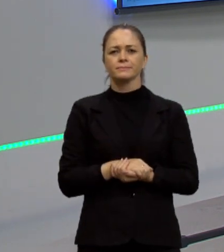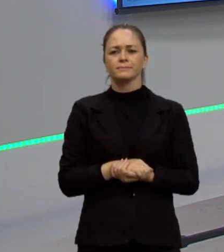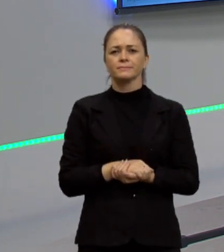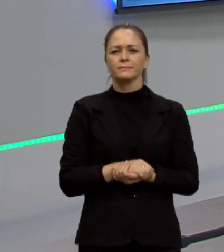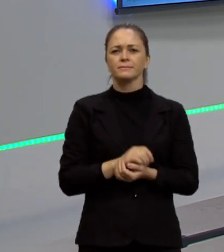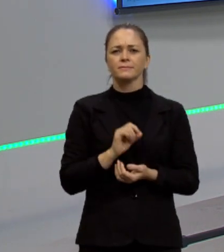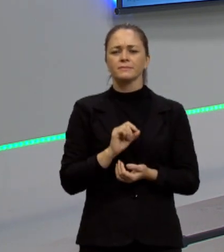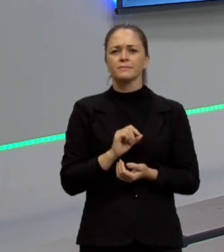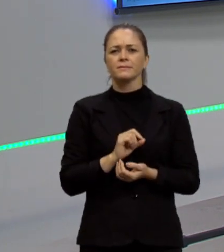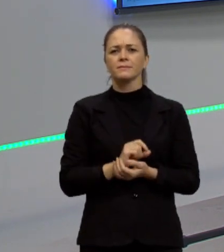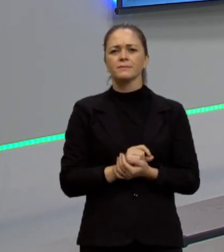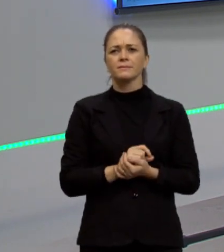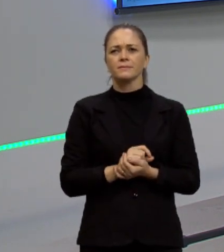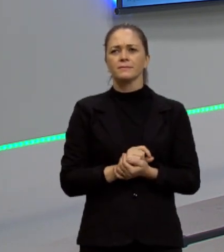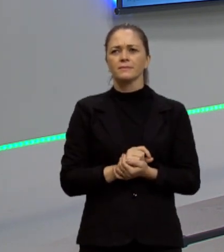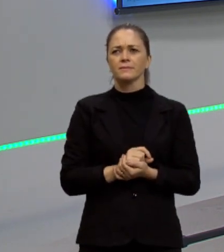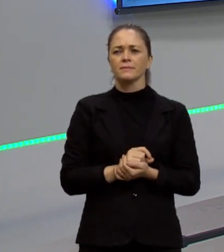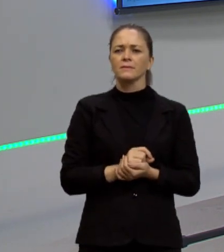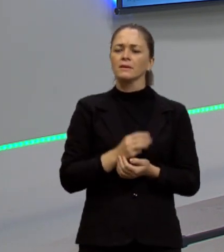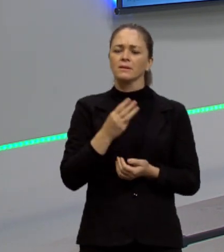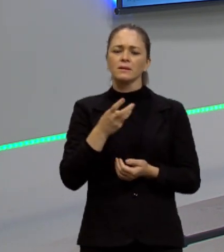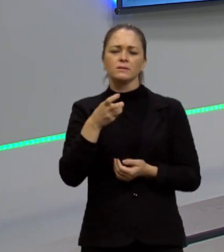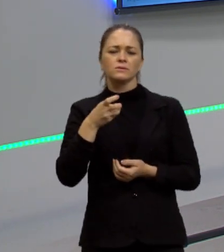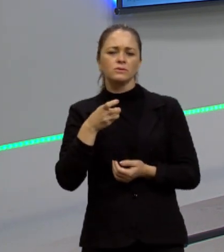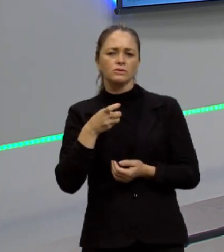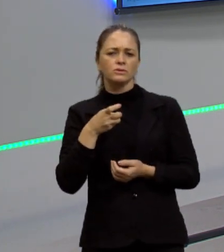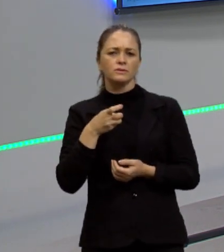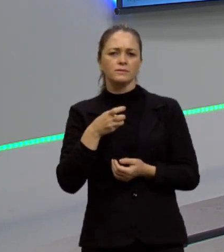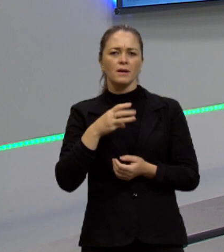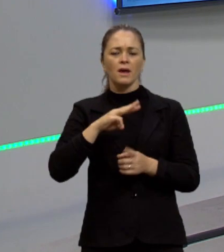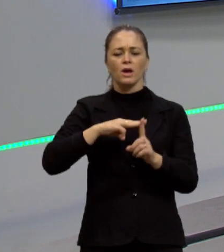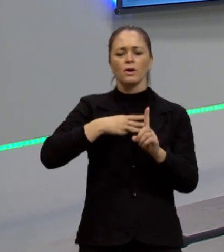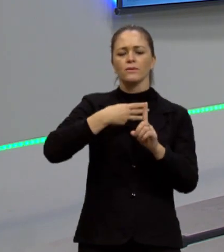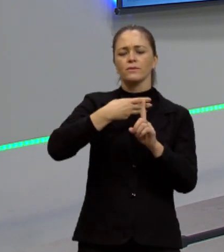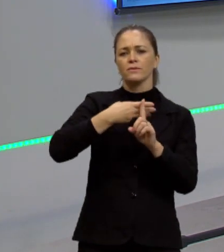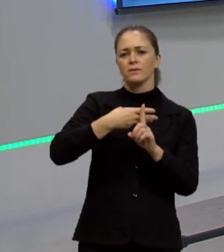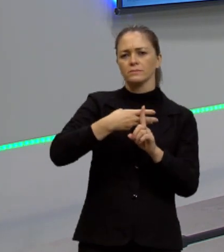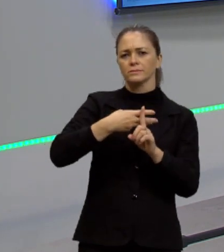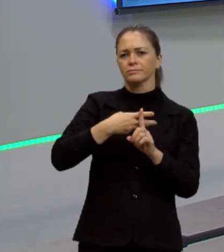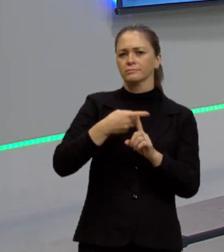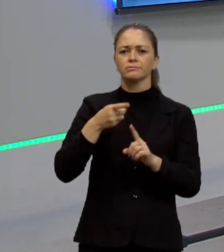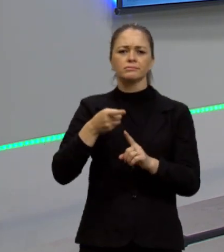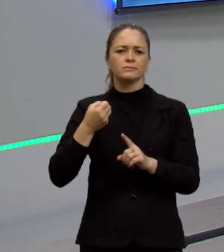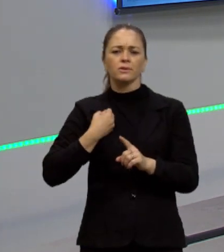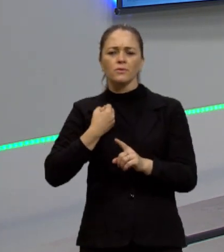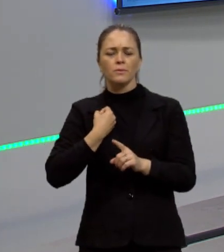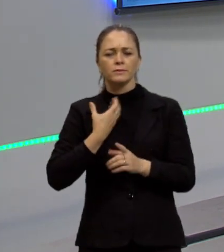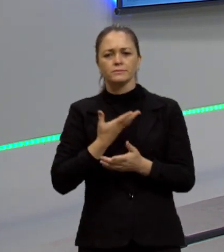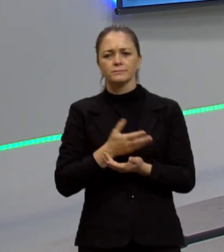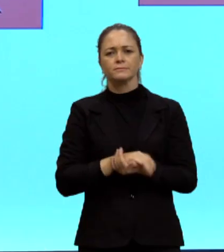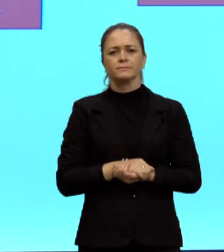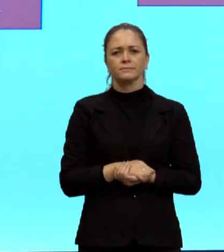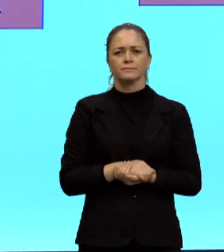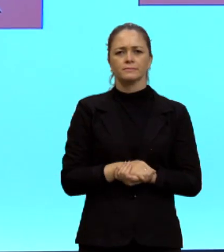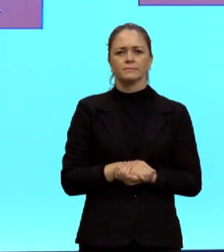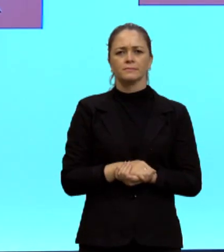triplo de um número qualquer é 3x. Três vezes esse número qualquer.